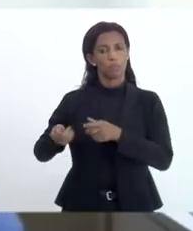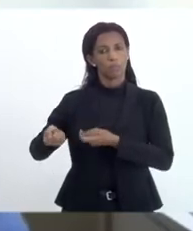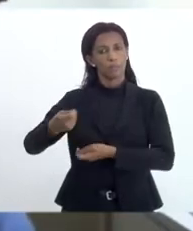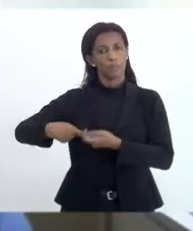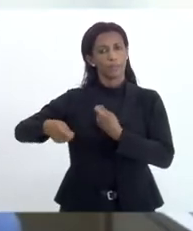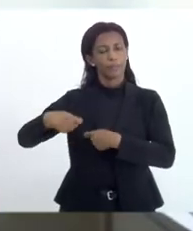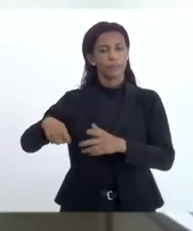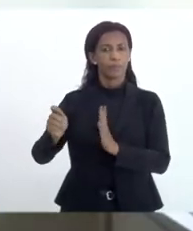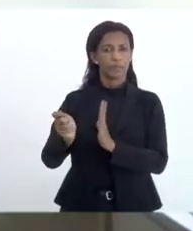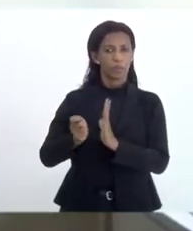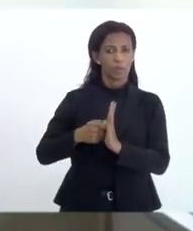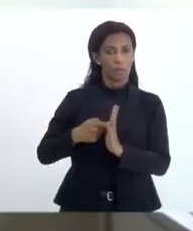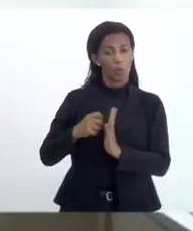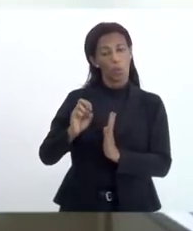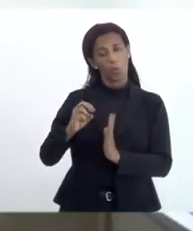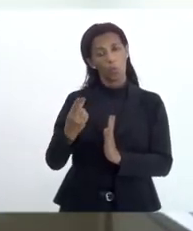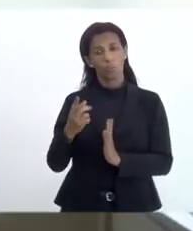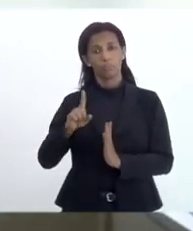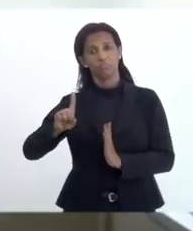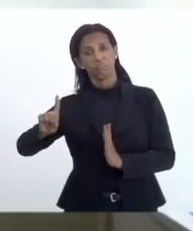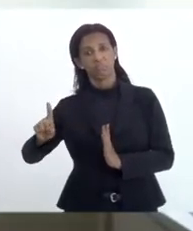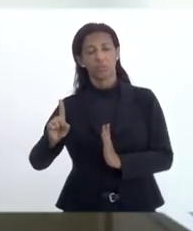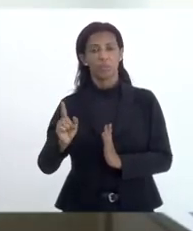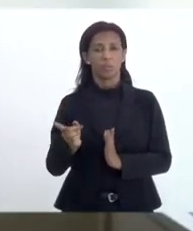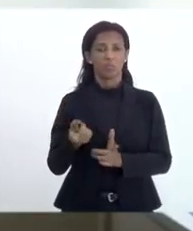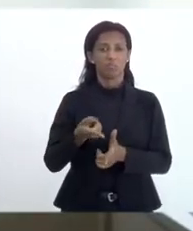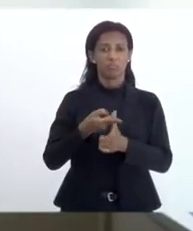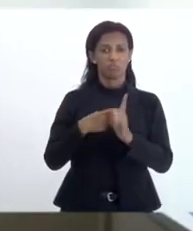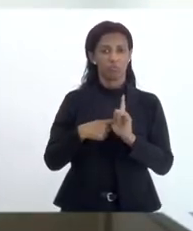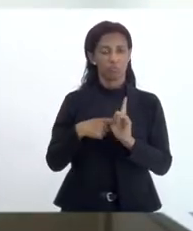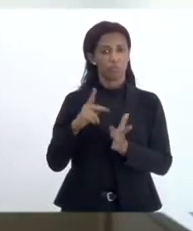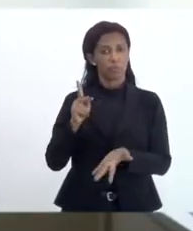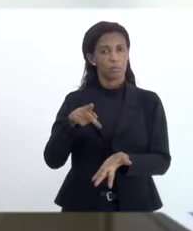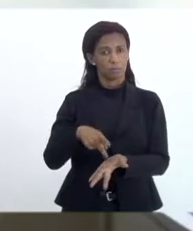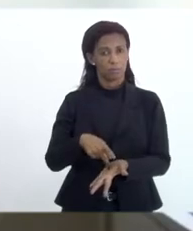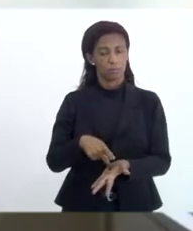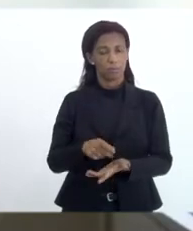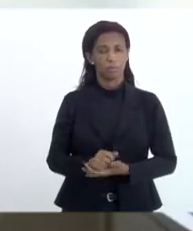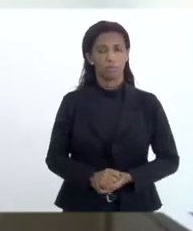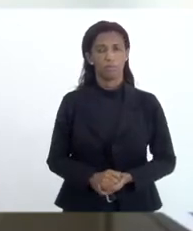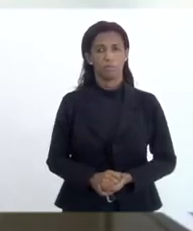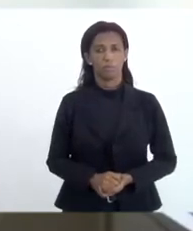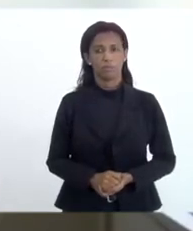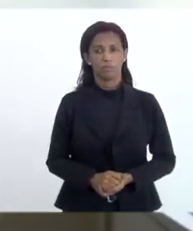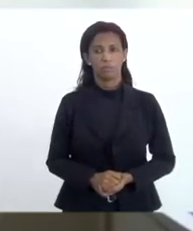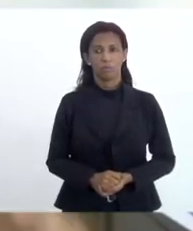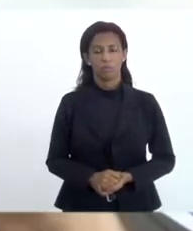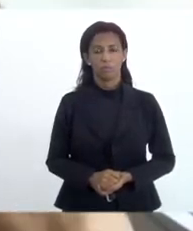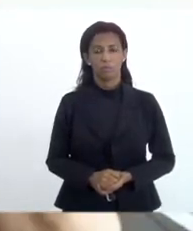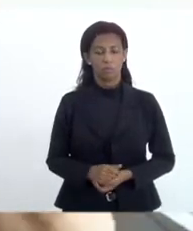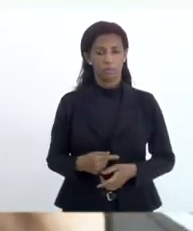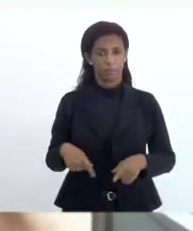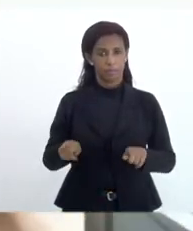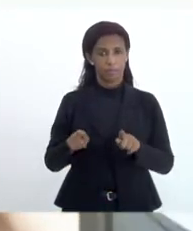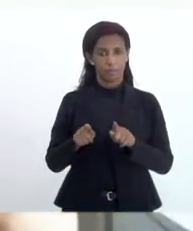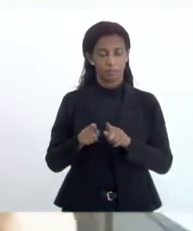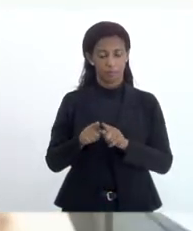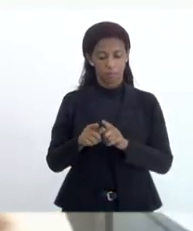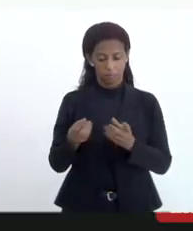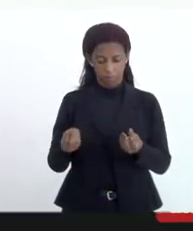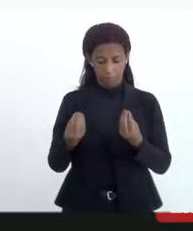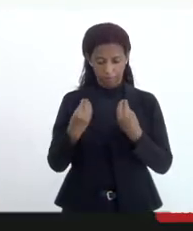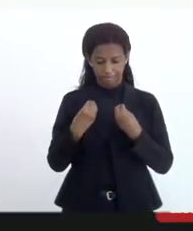administrativos inscritos ou não em dívida ativa. Assim posto, me